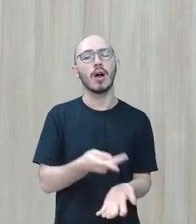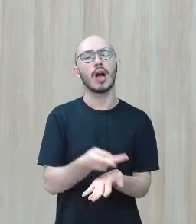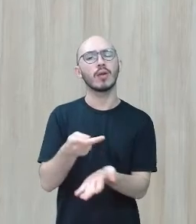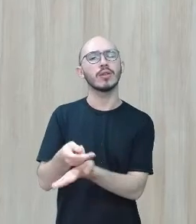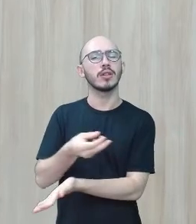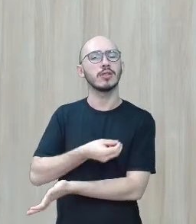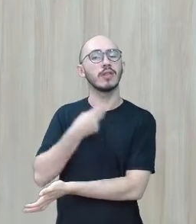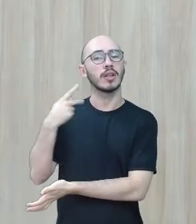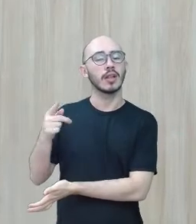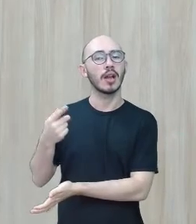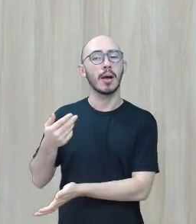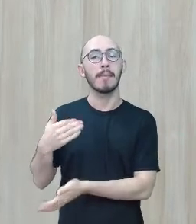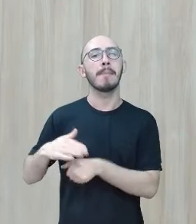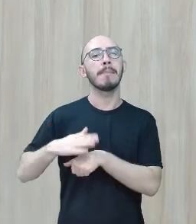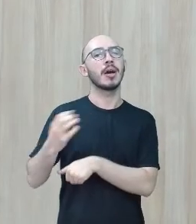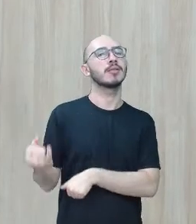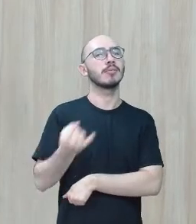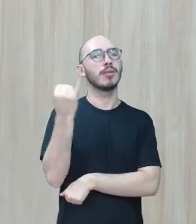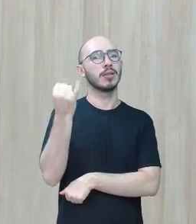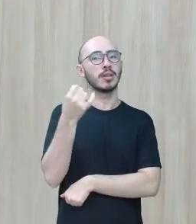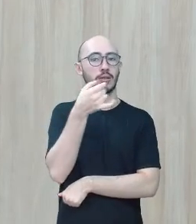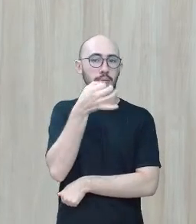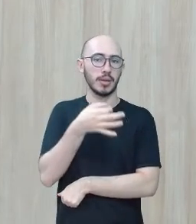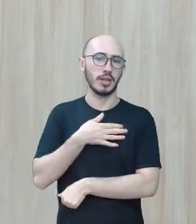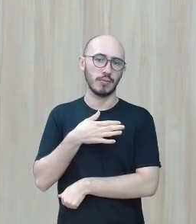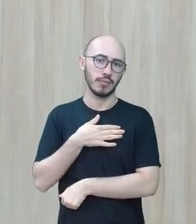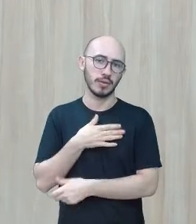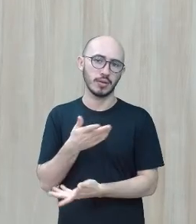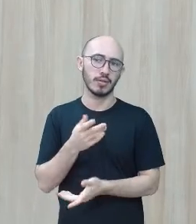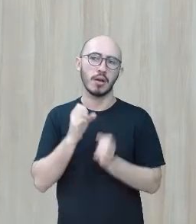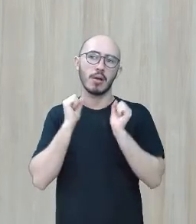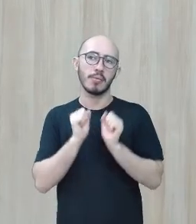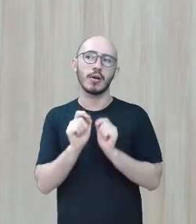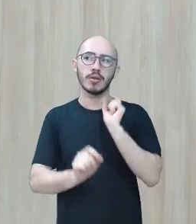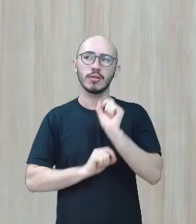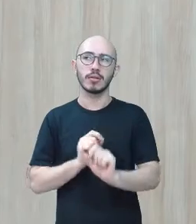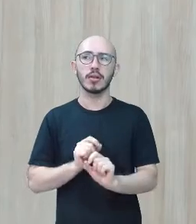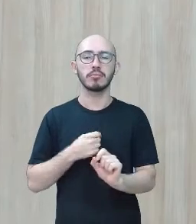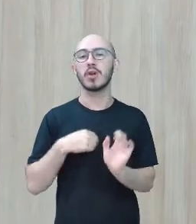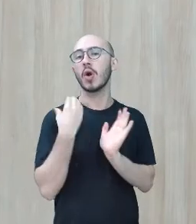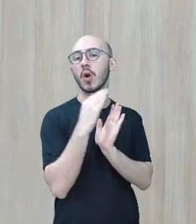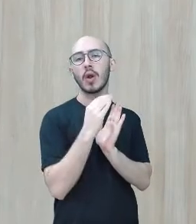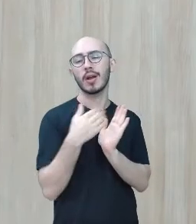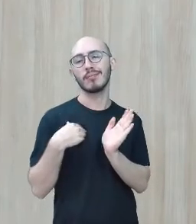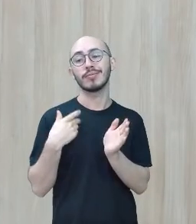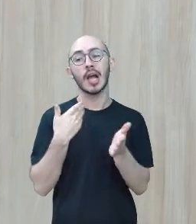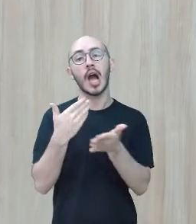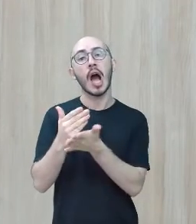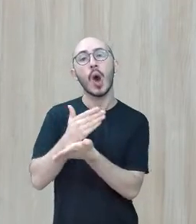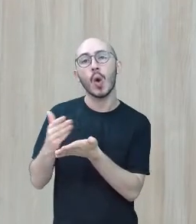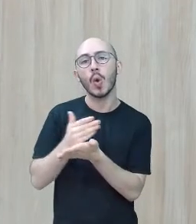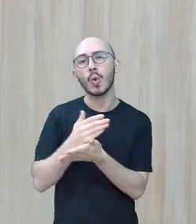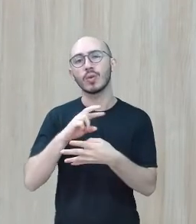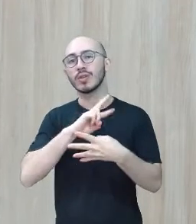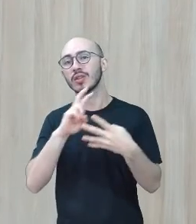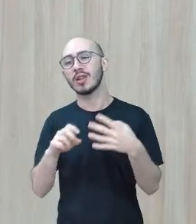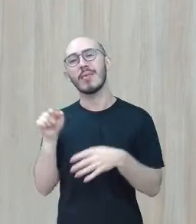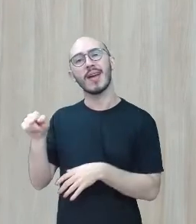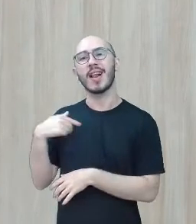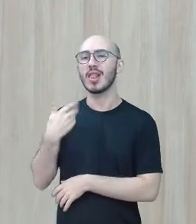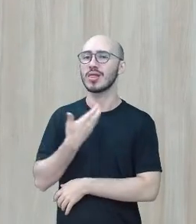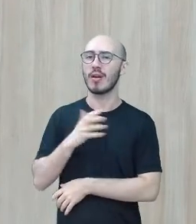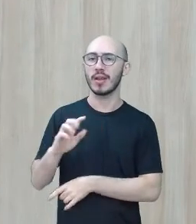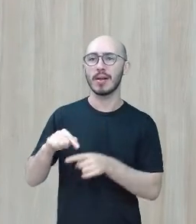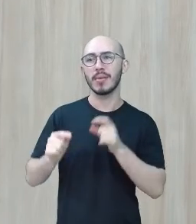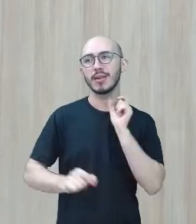importantes. E eu vou talvez colocar ali, pode ser coisas que ela não queira, mas que na